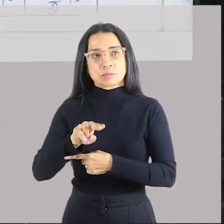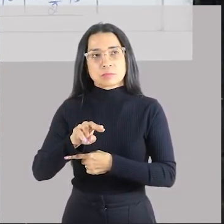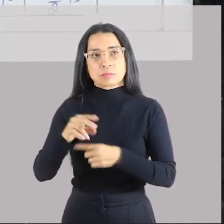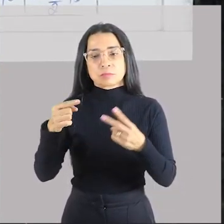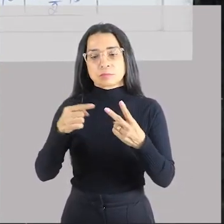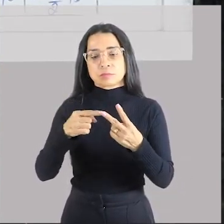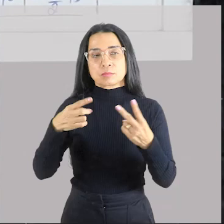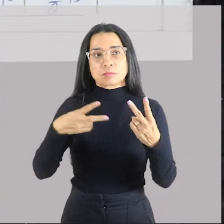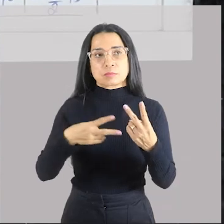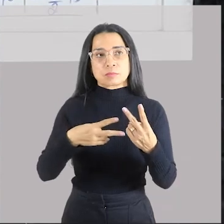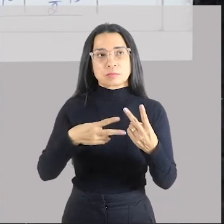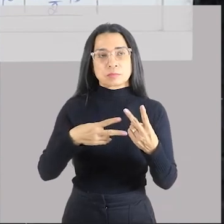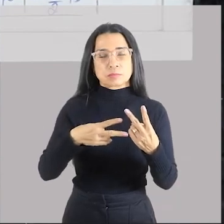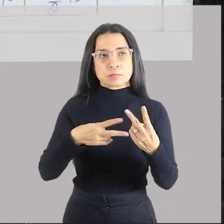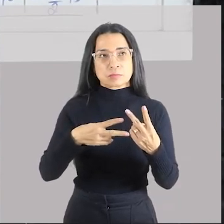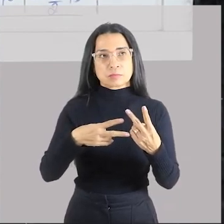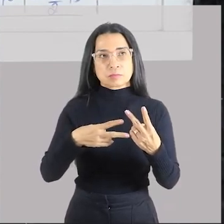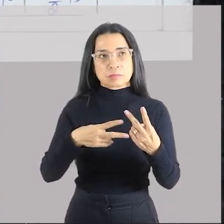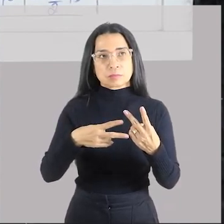igual a raiz de 2